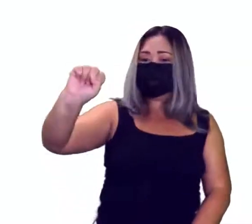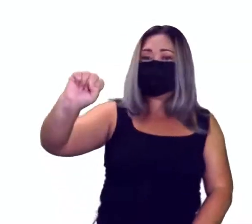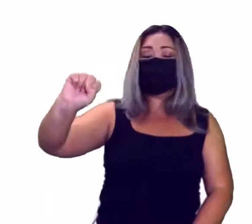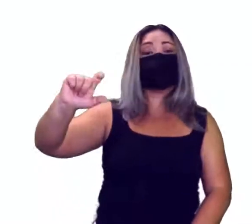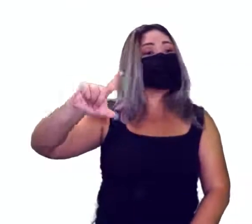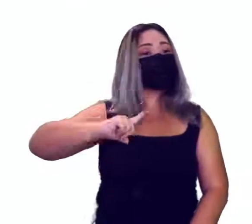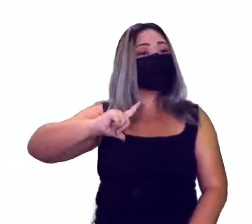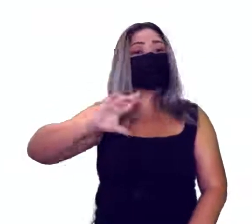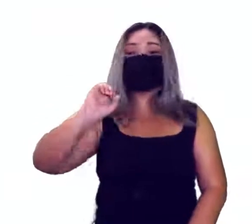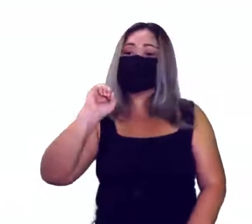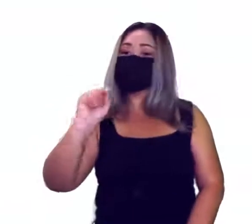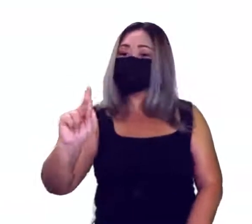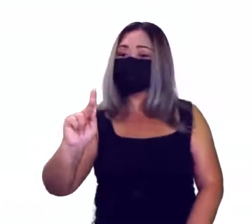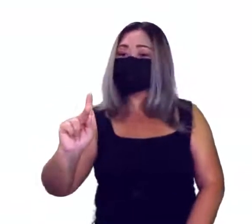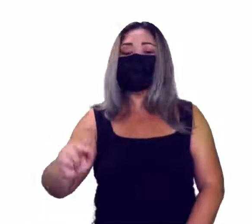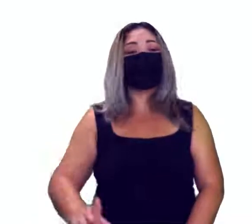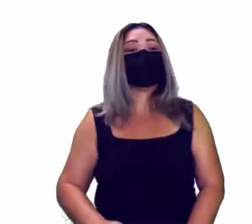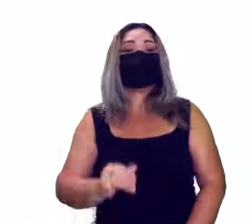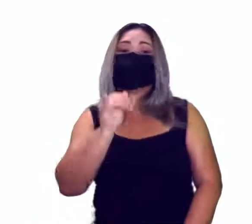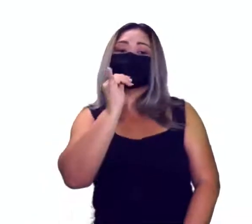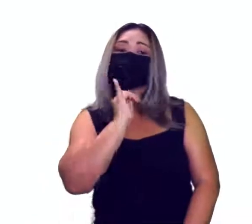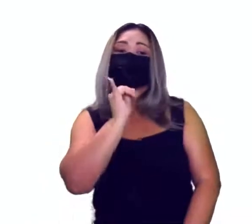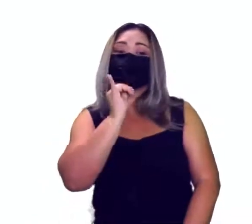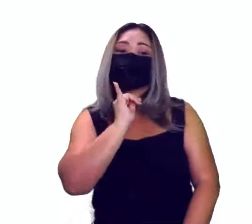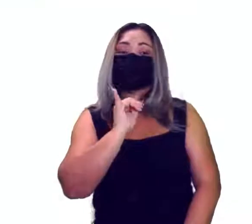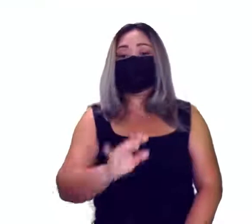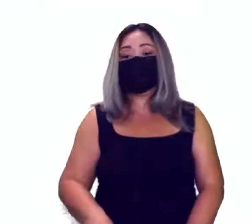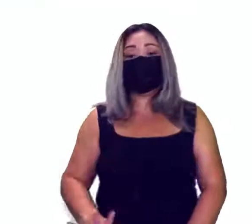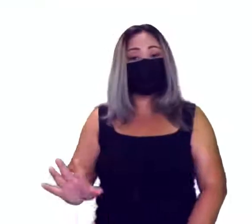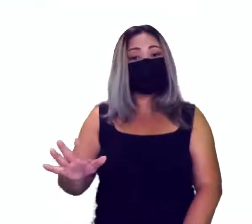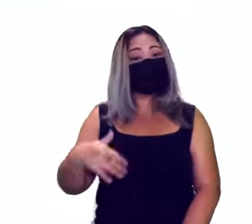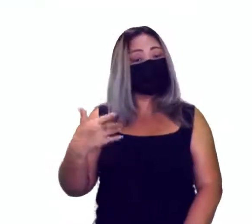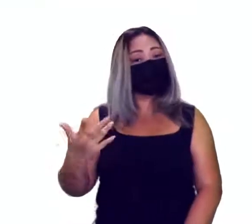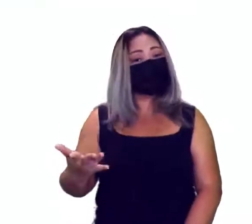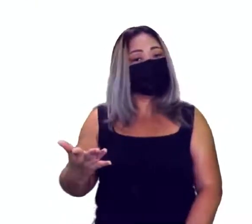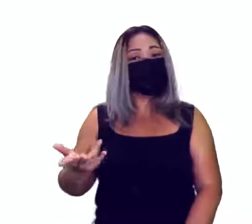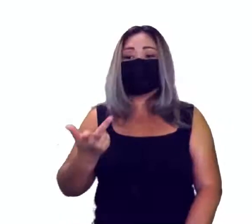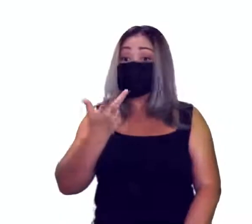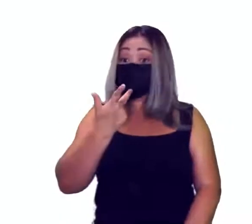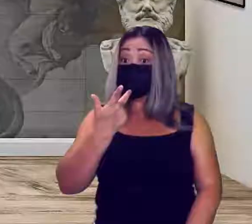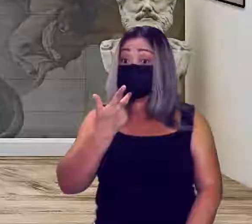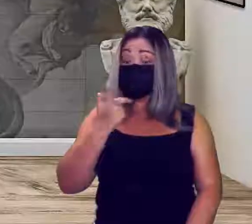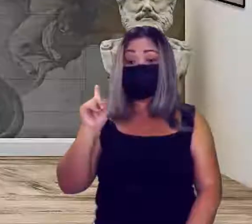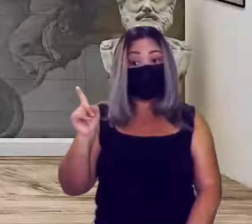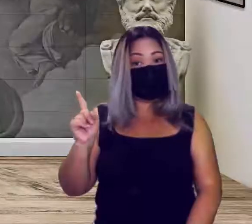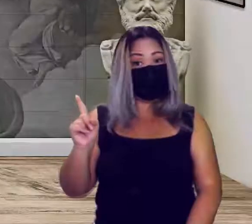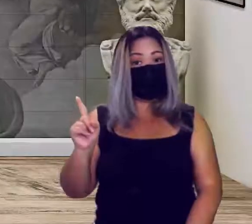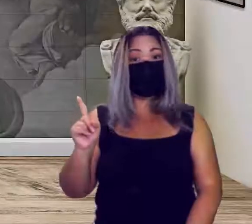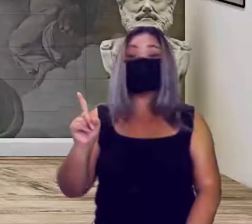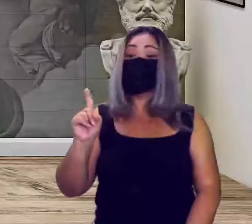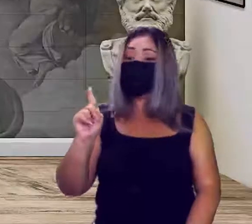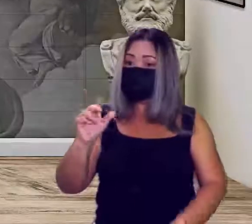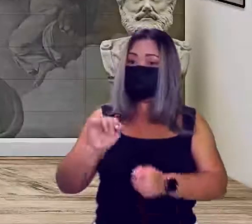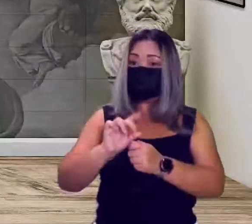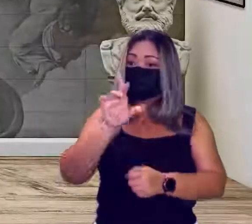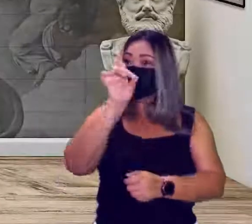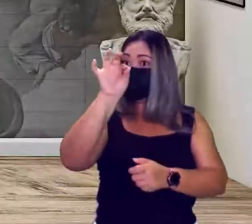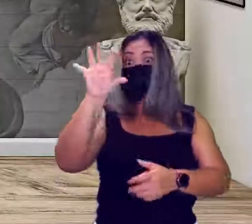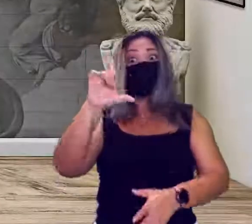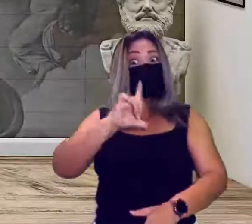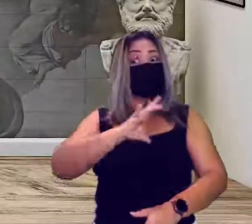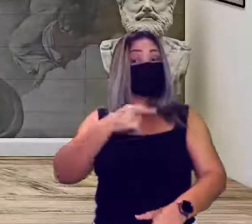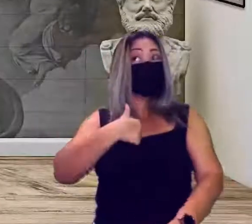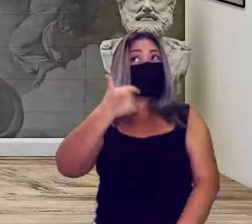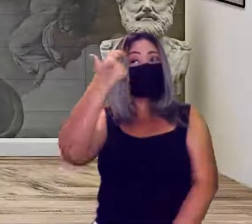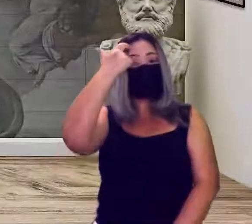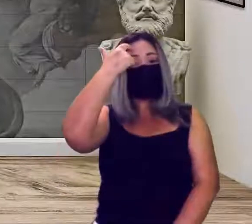os heróis, ok? Por exemplo, gente, como eu falei, ó, os deuses tinham sentimentos,